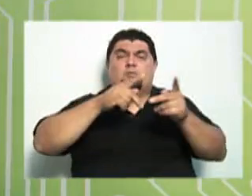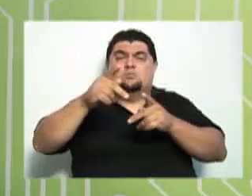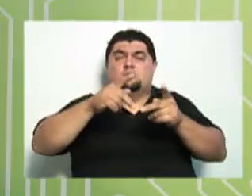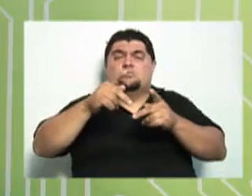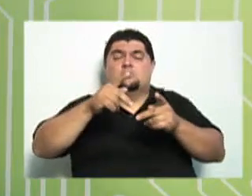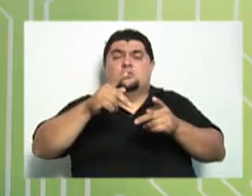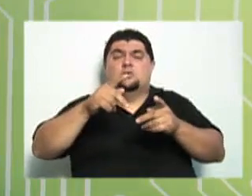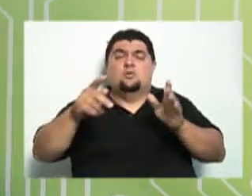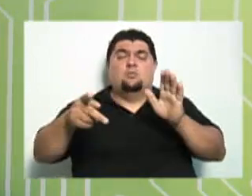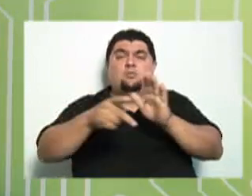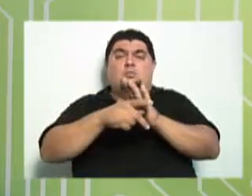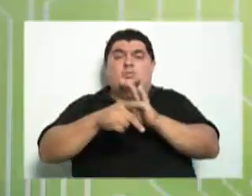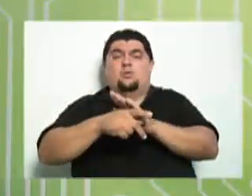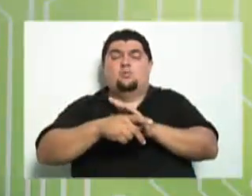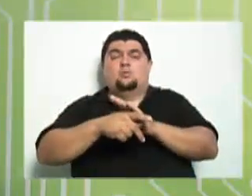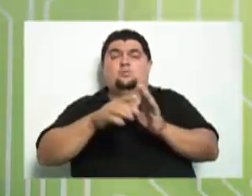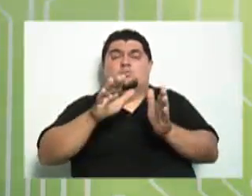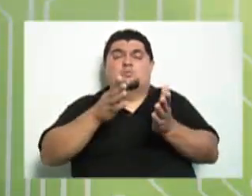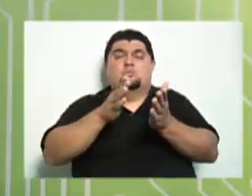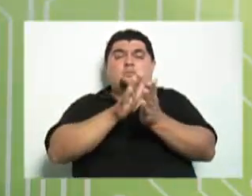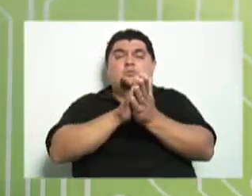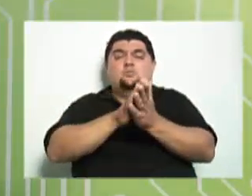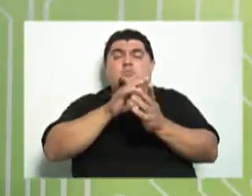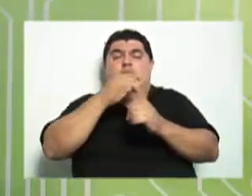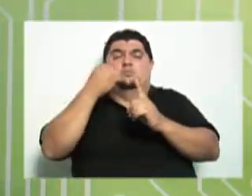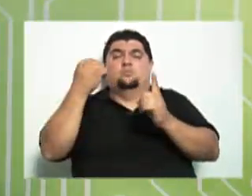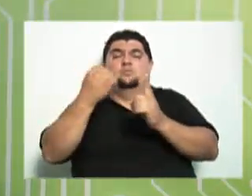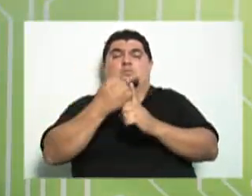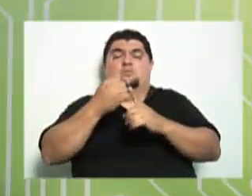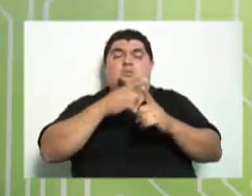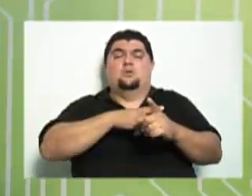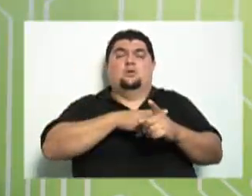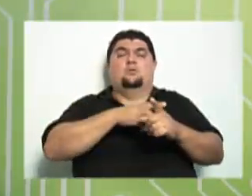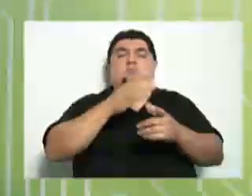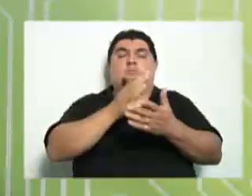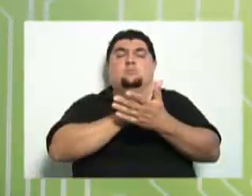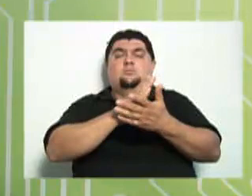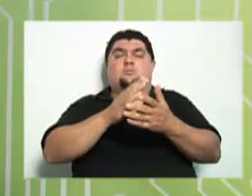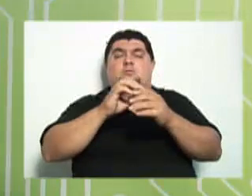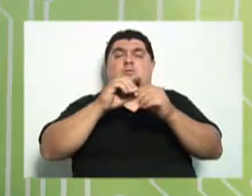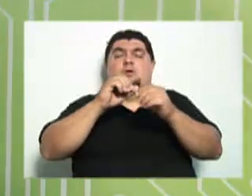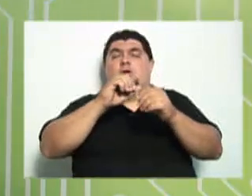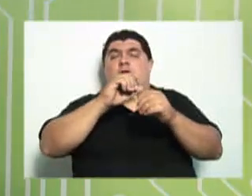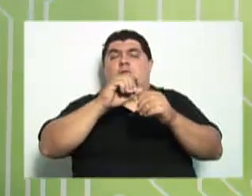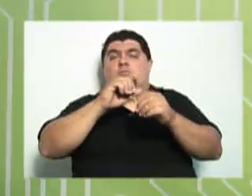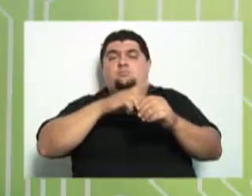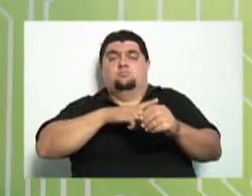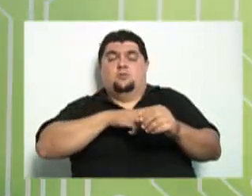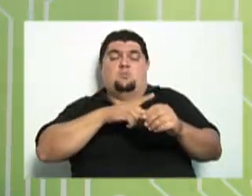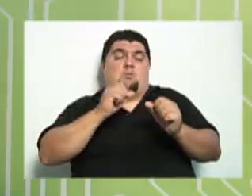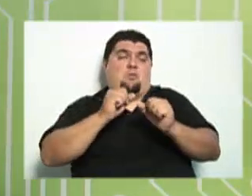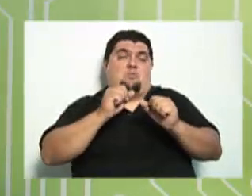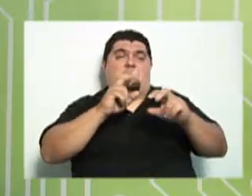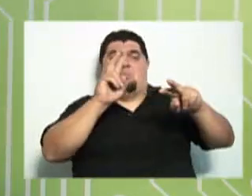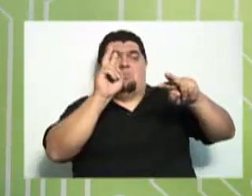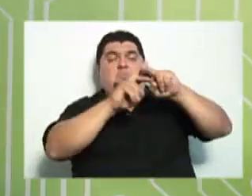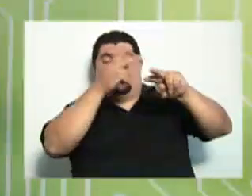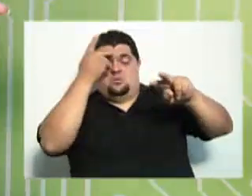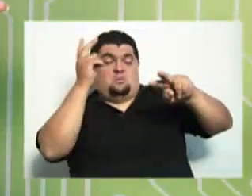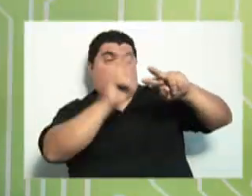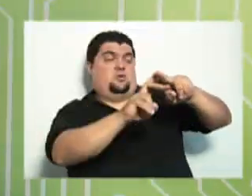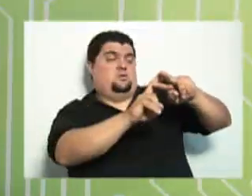justiça social. Quando a gente vai discutir isso, a gente pode estar falando de vários temas. Por exemplo, a gente pode estar falando de encarceramento, pessoas que vão